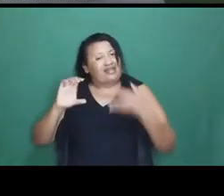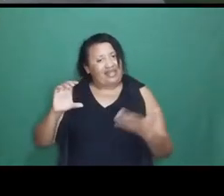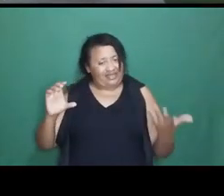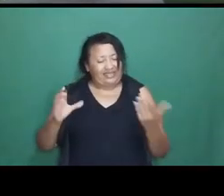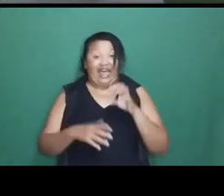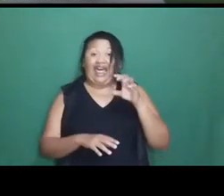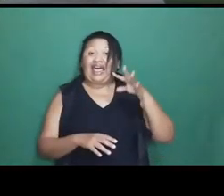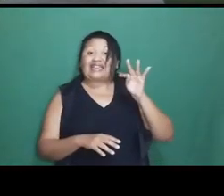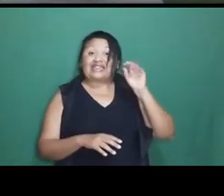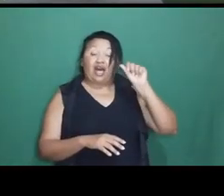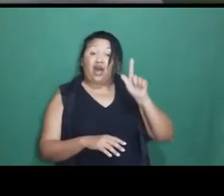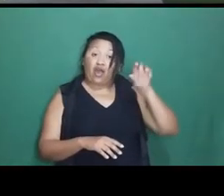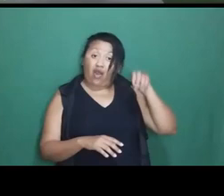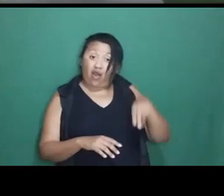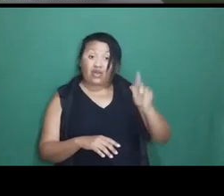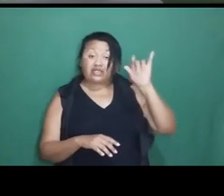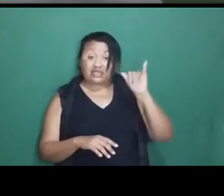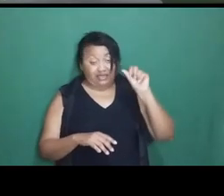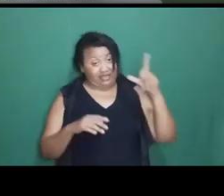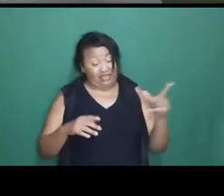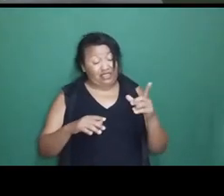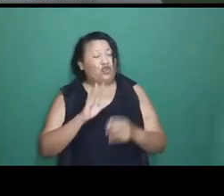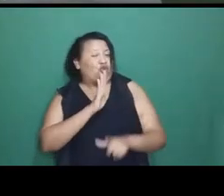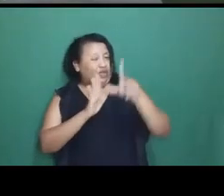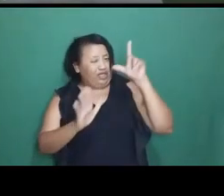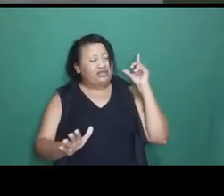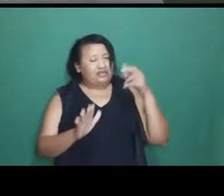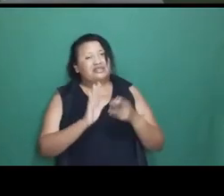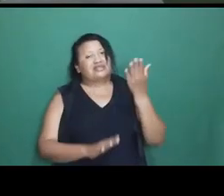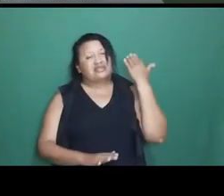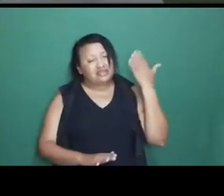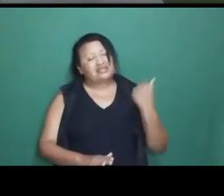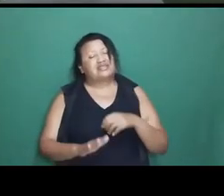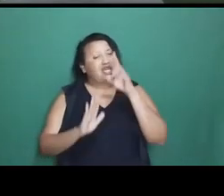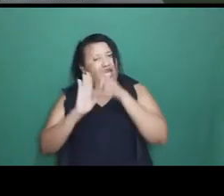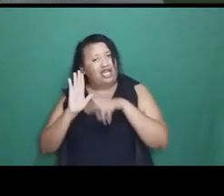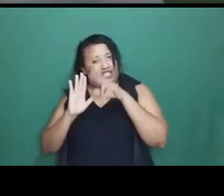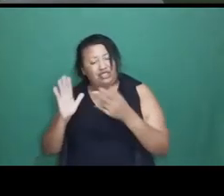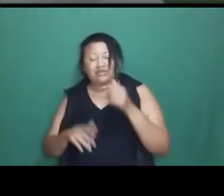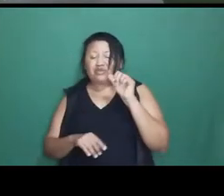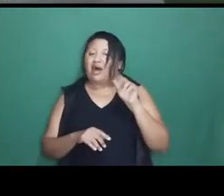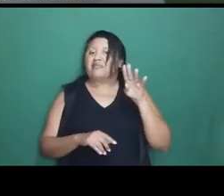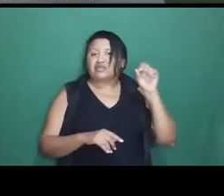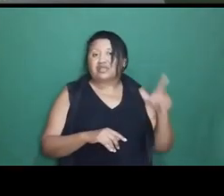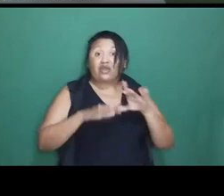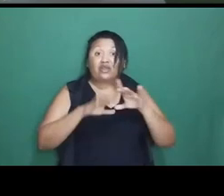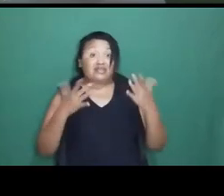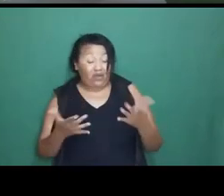as características do antigo regime do absolutismo o liberalismo ético